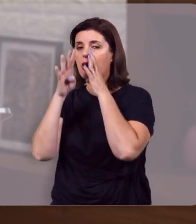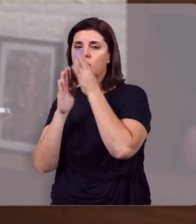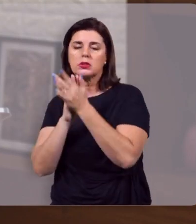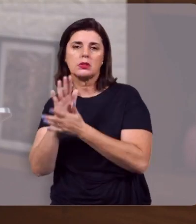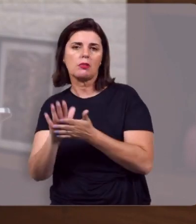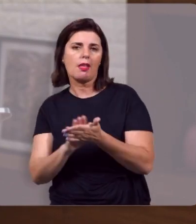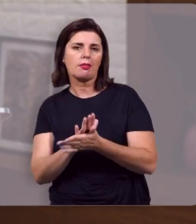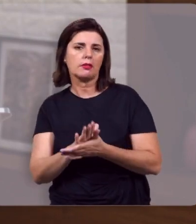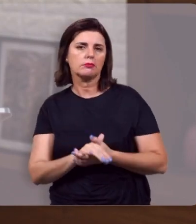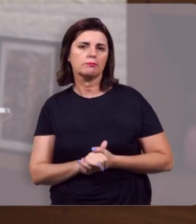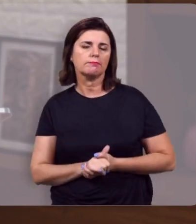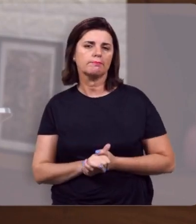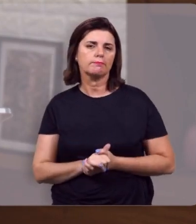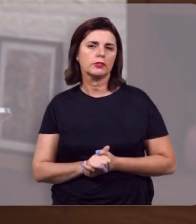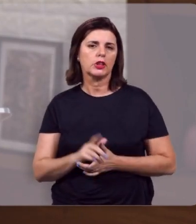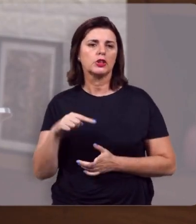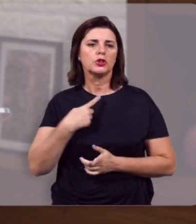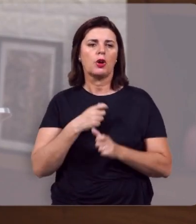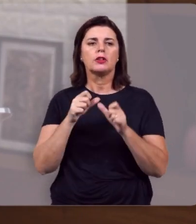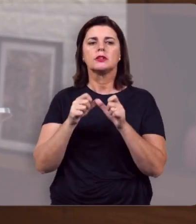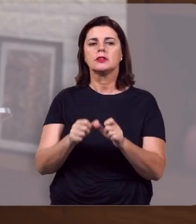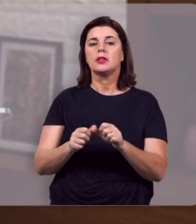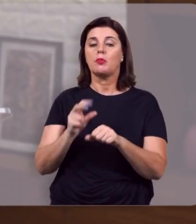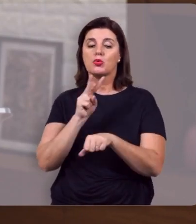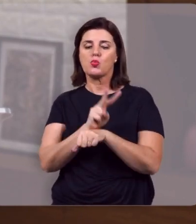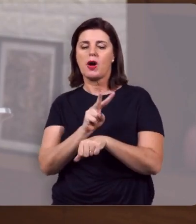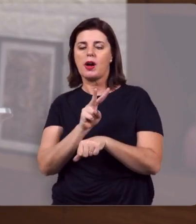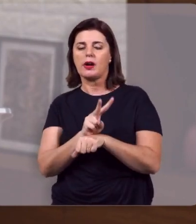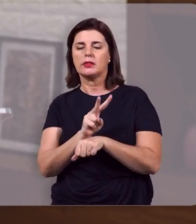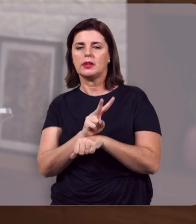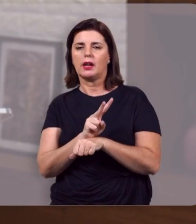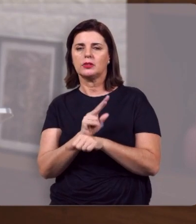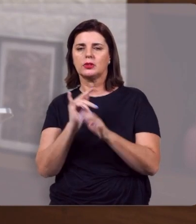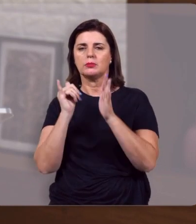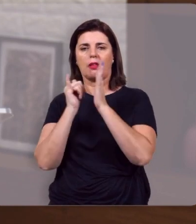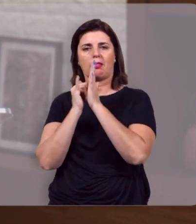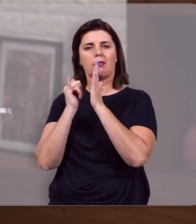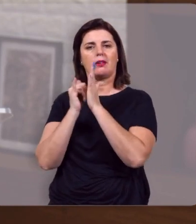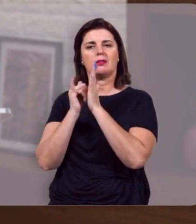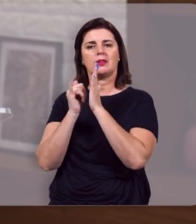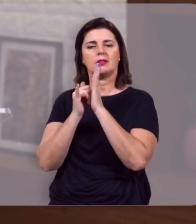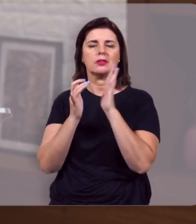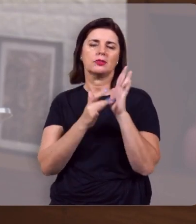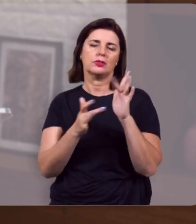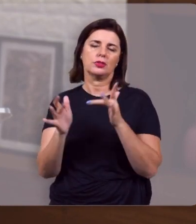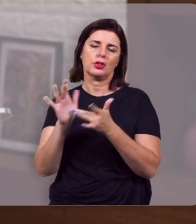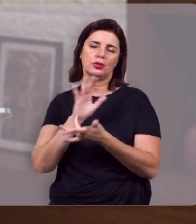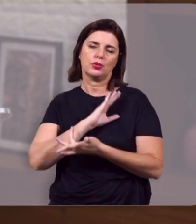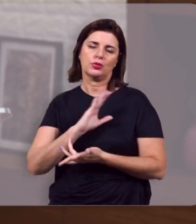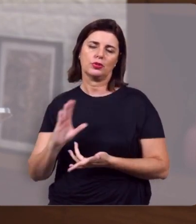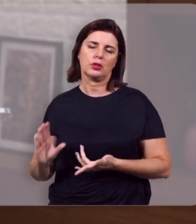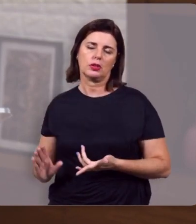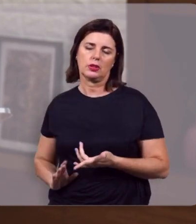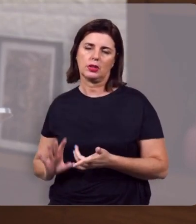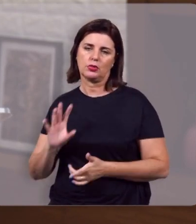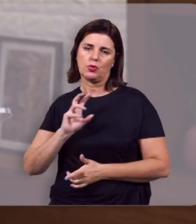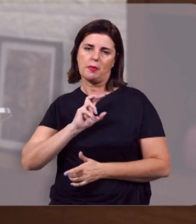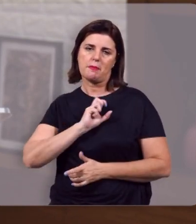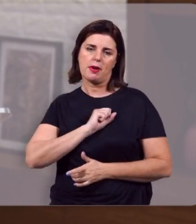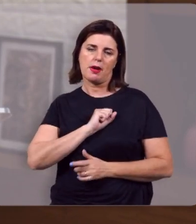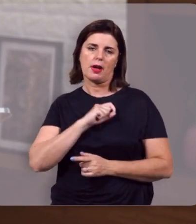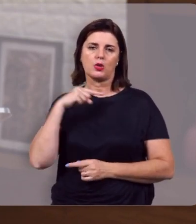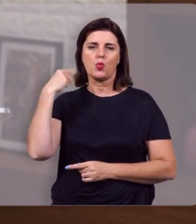nenhuma condenação sobre ele. Estamos guardados pela intercessão do nosso